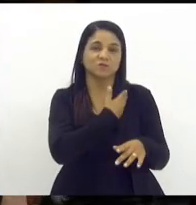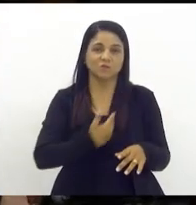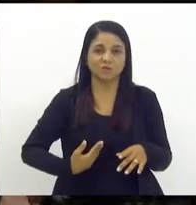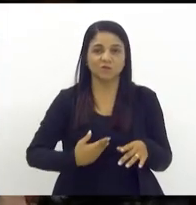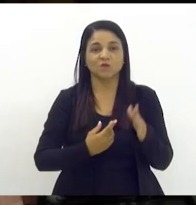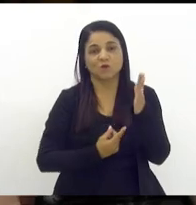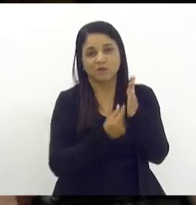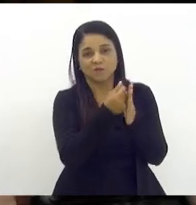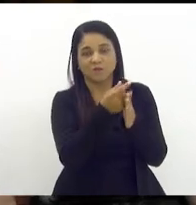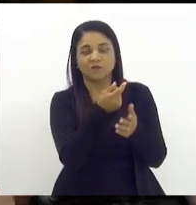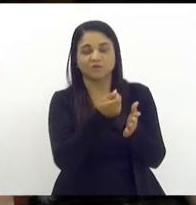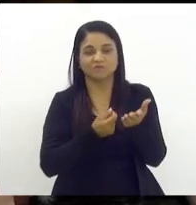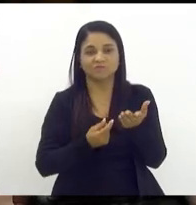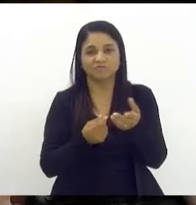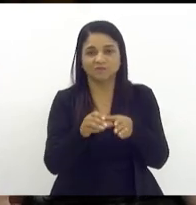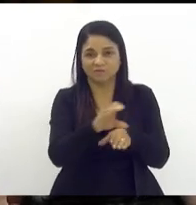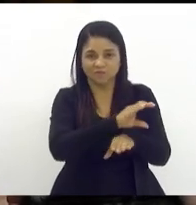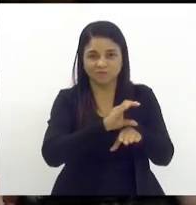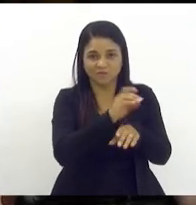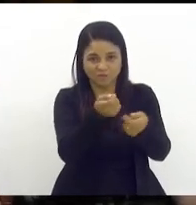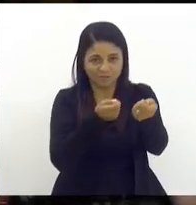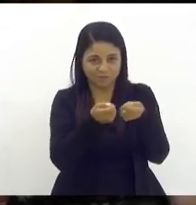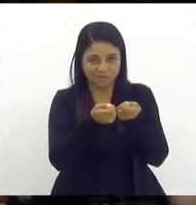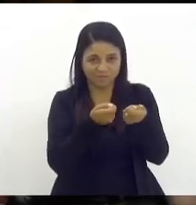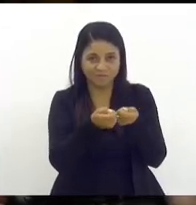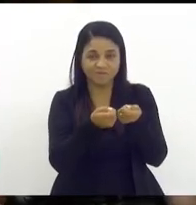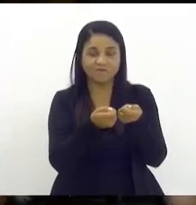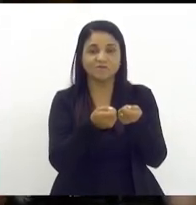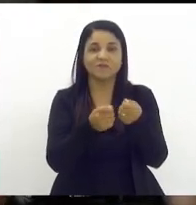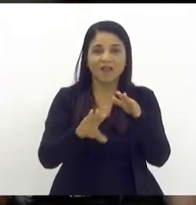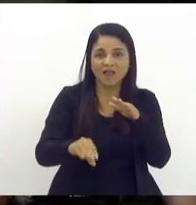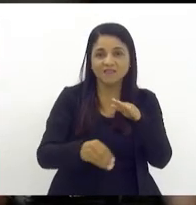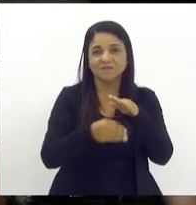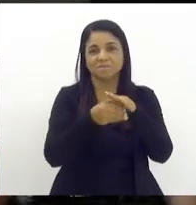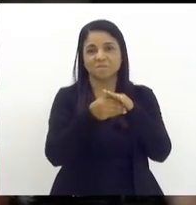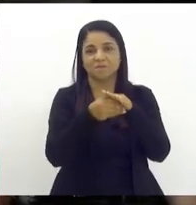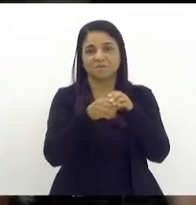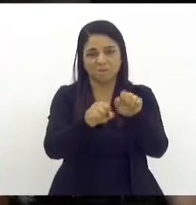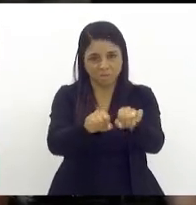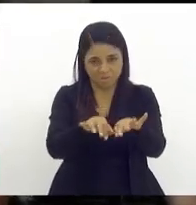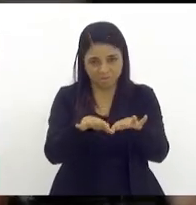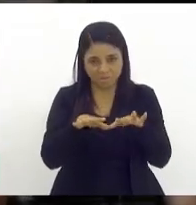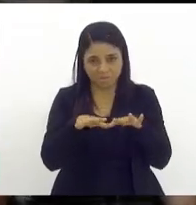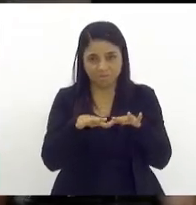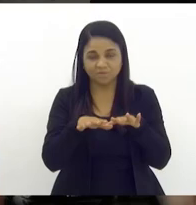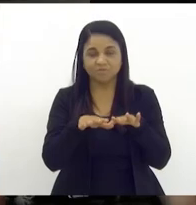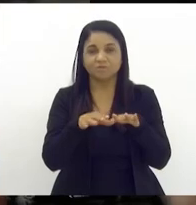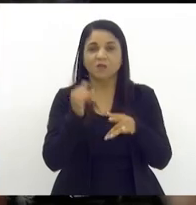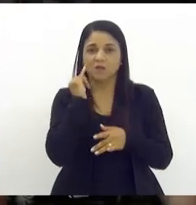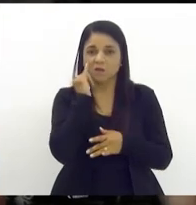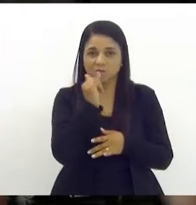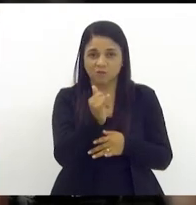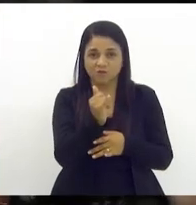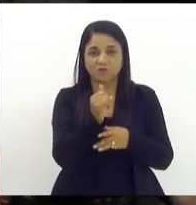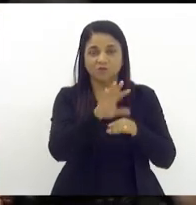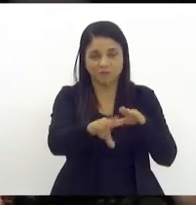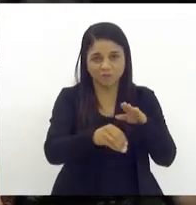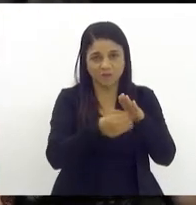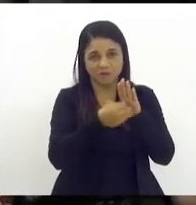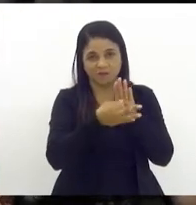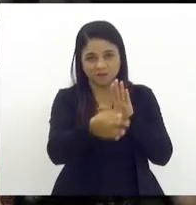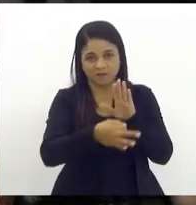orçamento, finanças, fiscalização financeira e controle, as emendas de plenário. Para emitir parecer pela Comissão